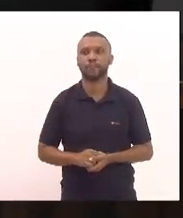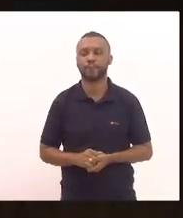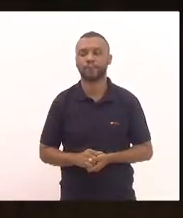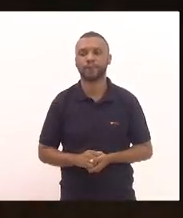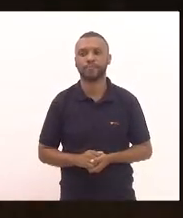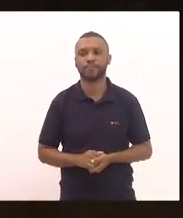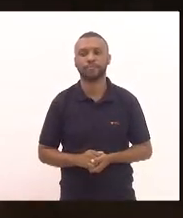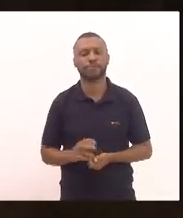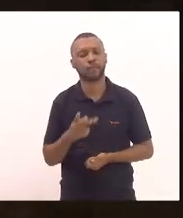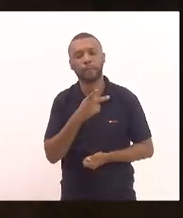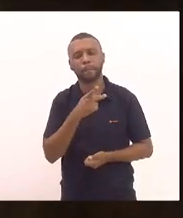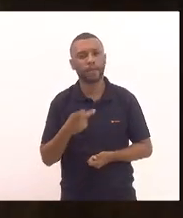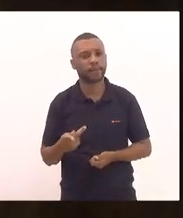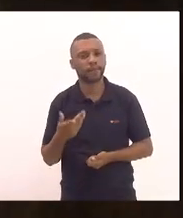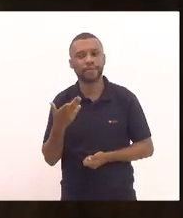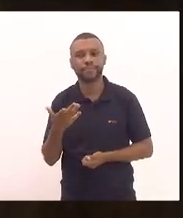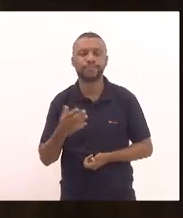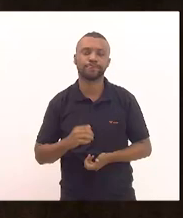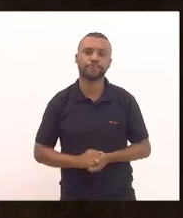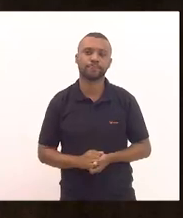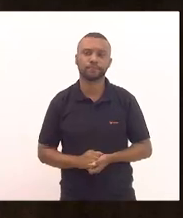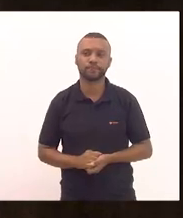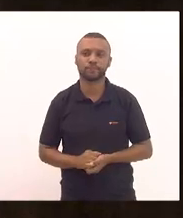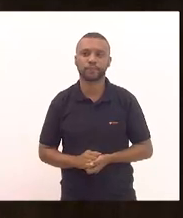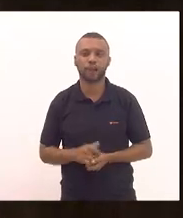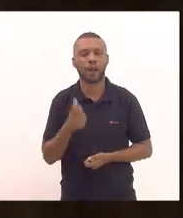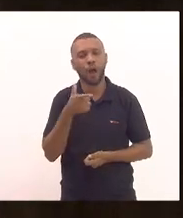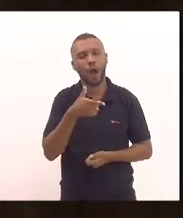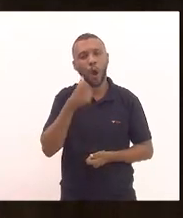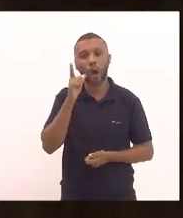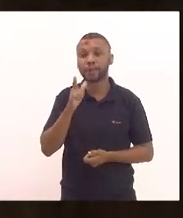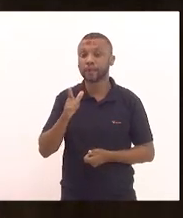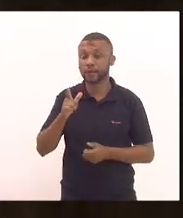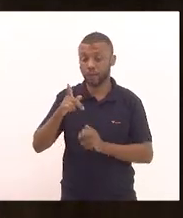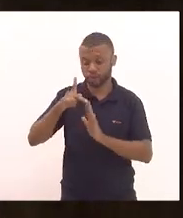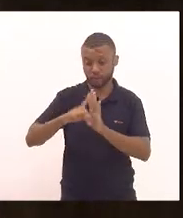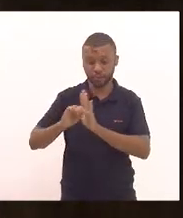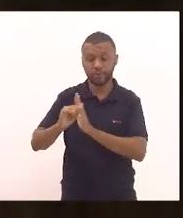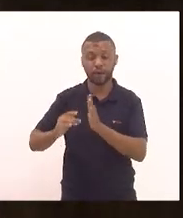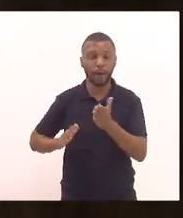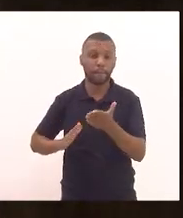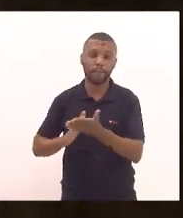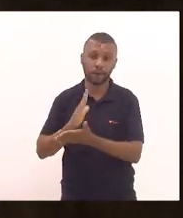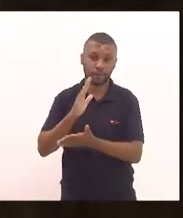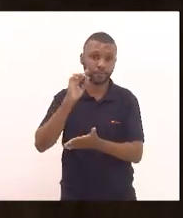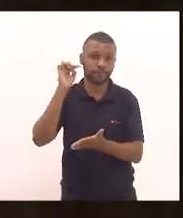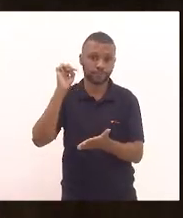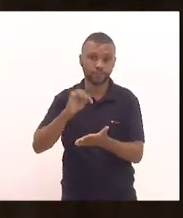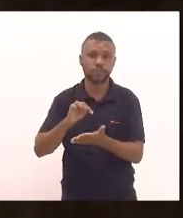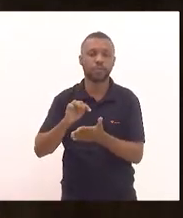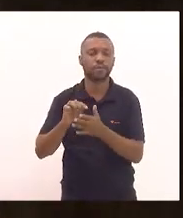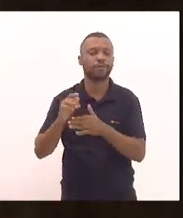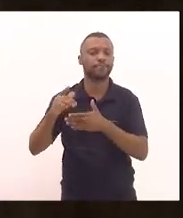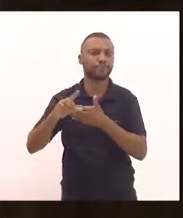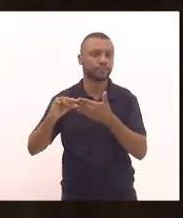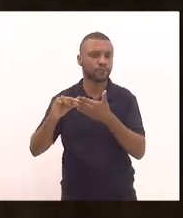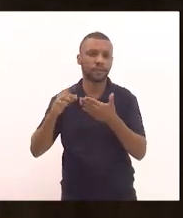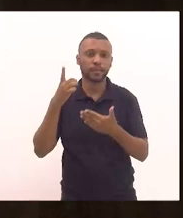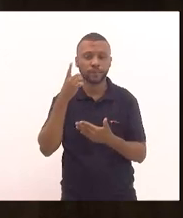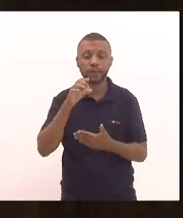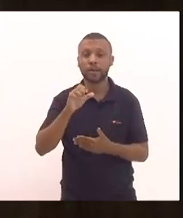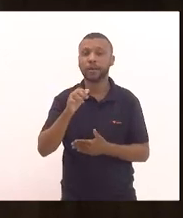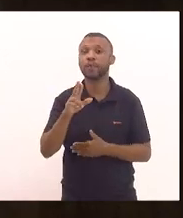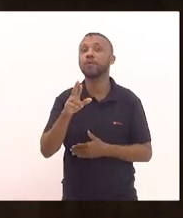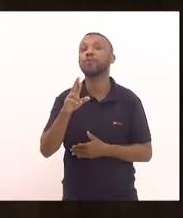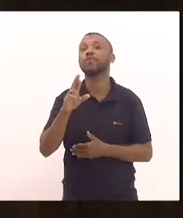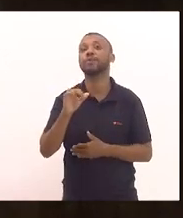Senhor presidente, é que ontem foi aprovado um projeto aqui do deputado Eurico